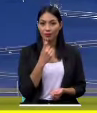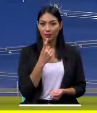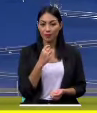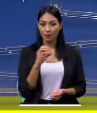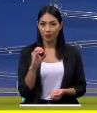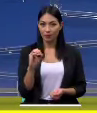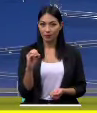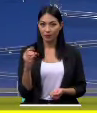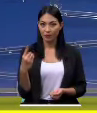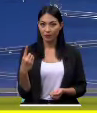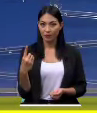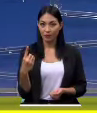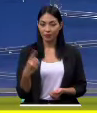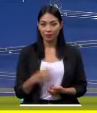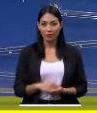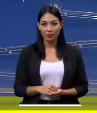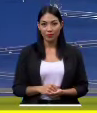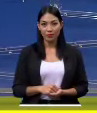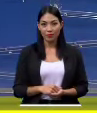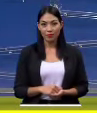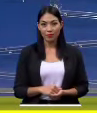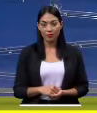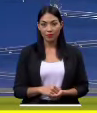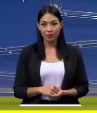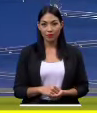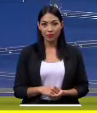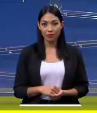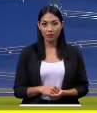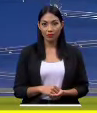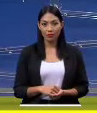número 01. Vermelha, 01.